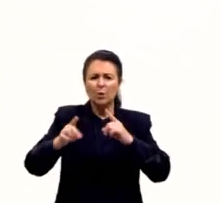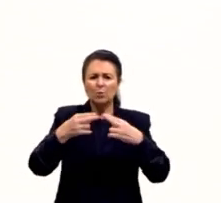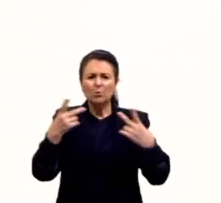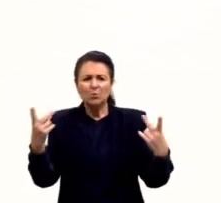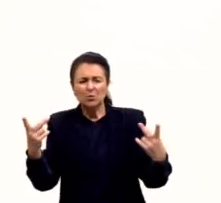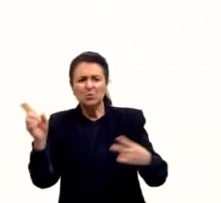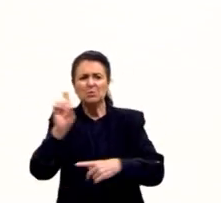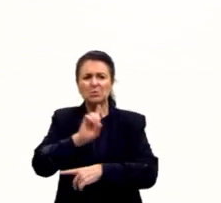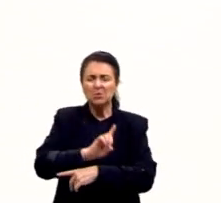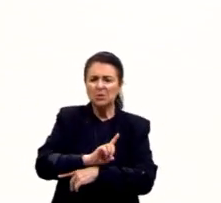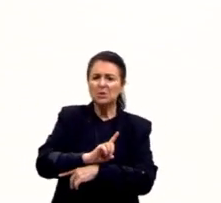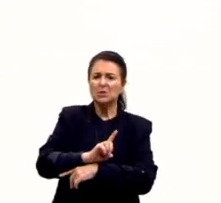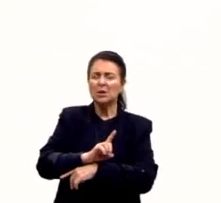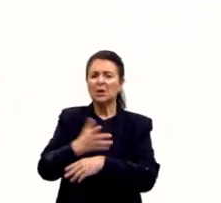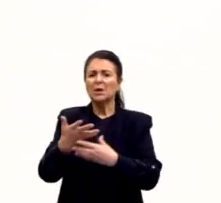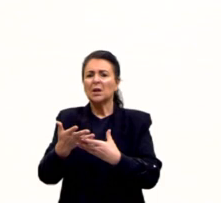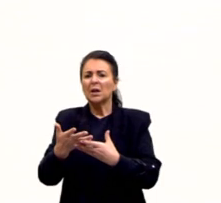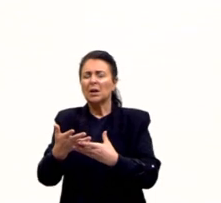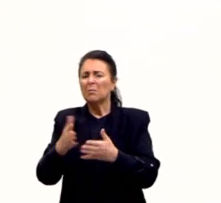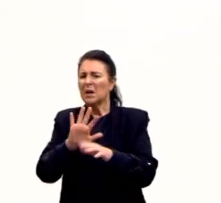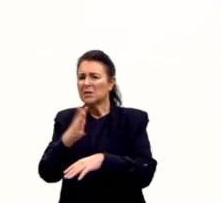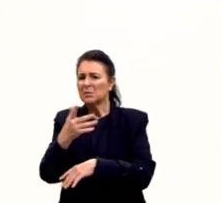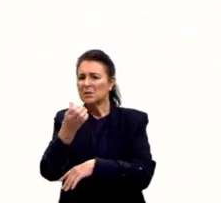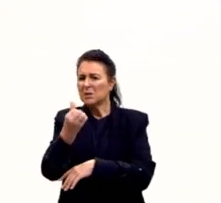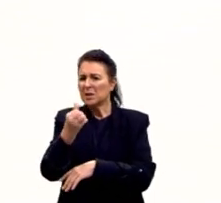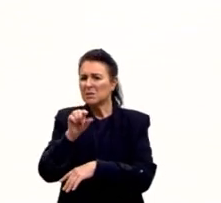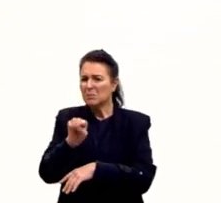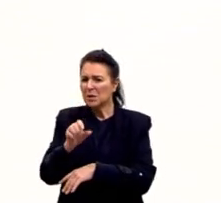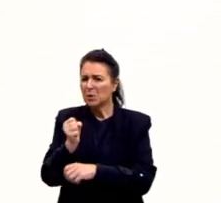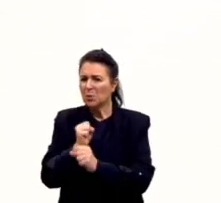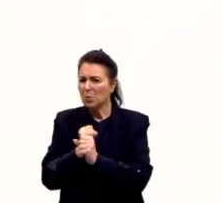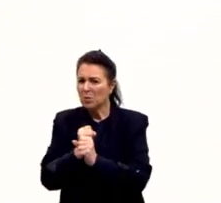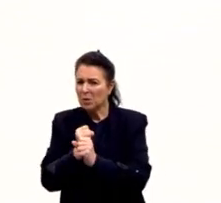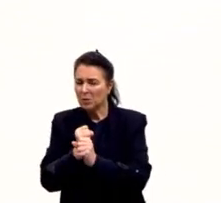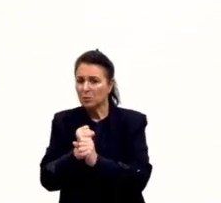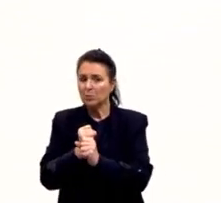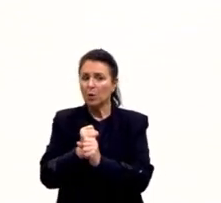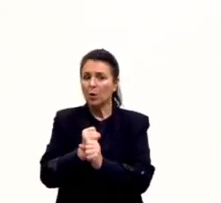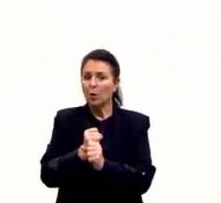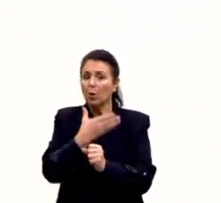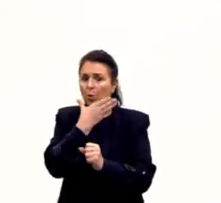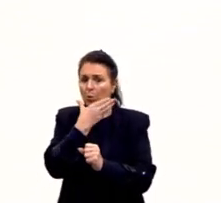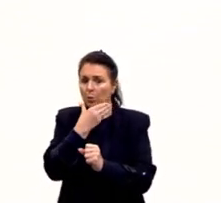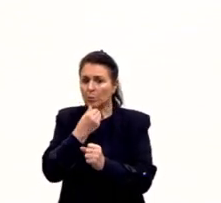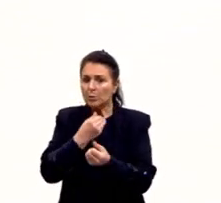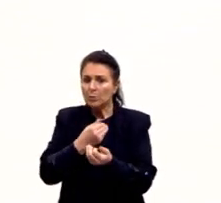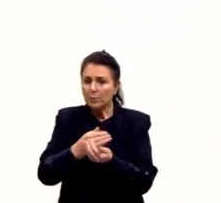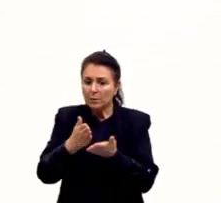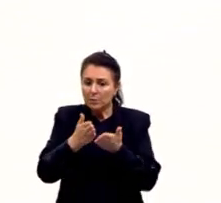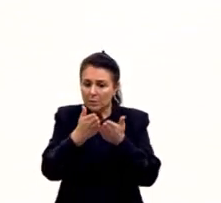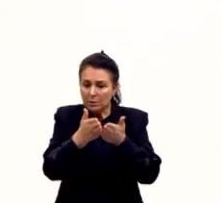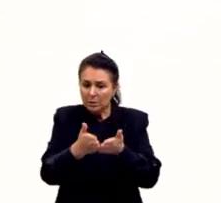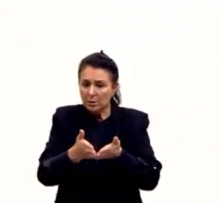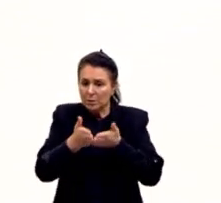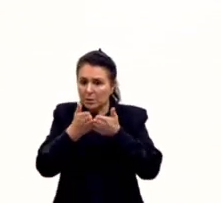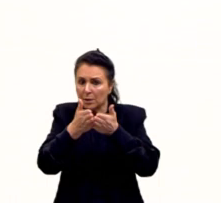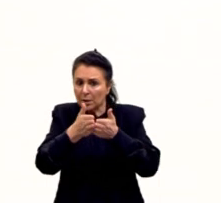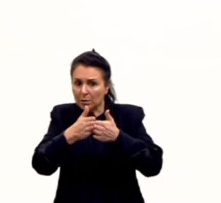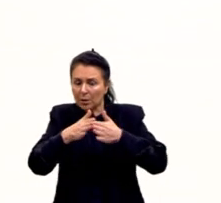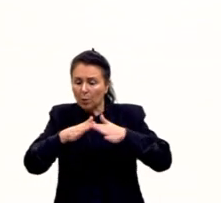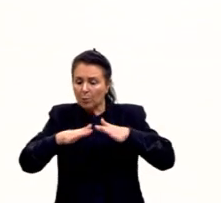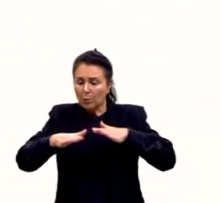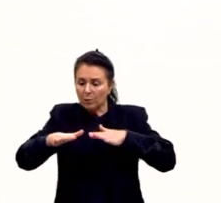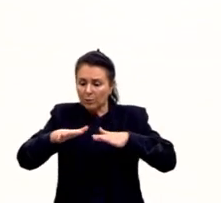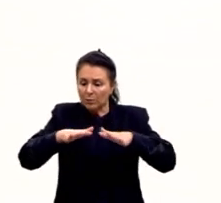dos tempos a cerca de seis mil anos o homem lançou o seu primeiro barco na água e flutuando movimentou-se